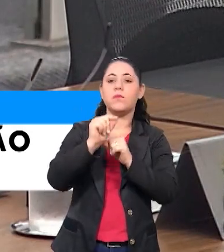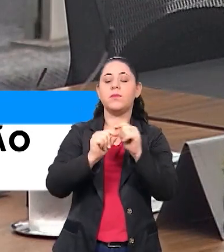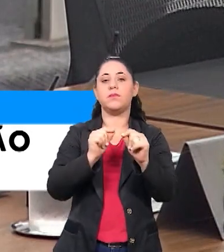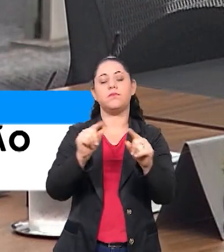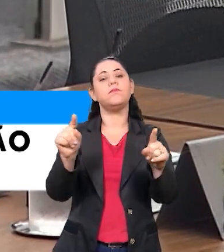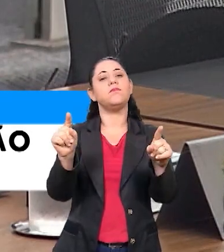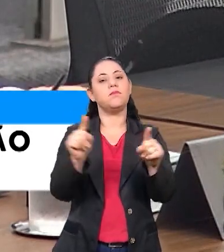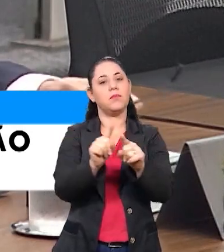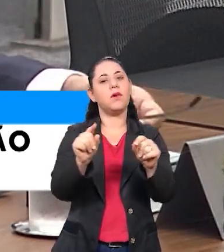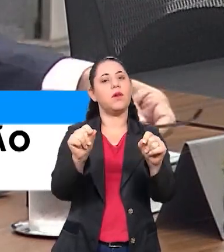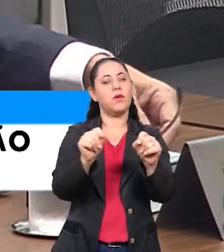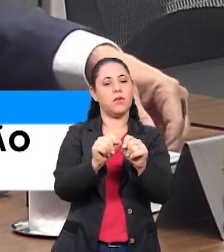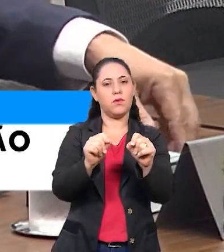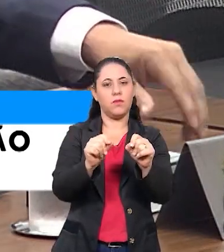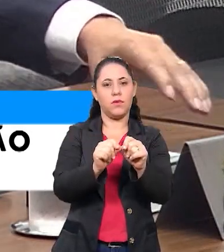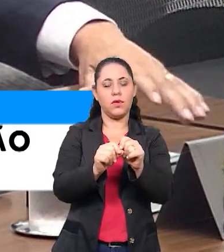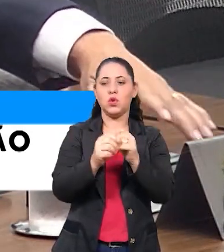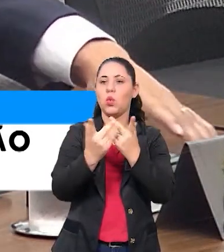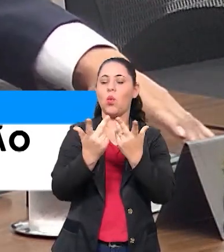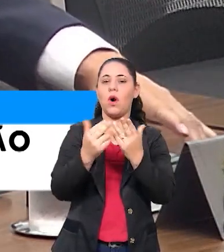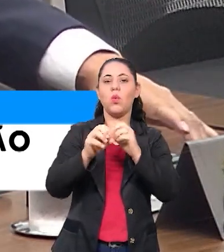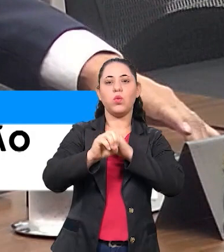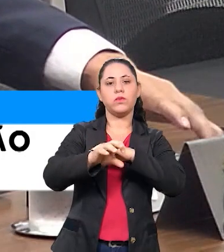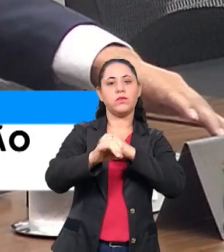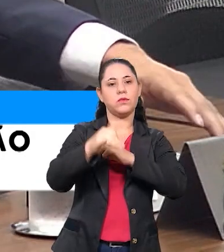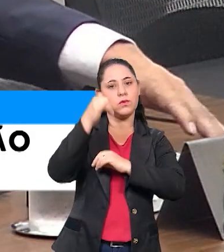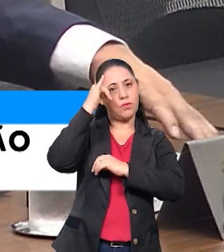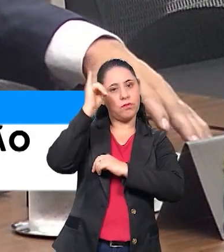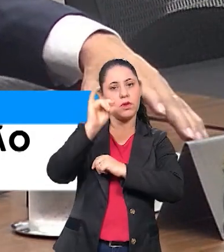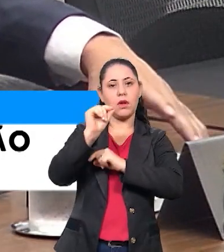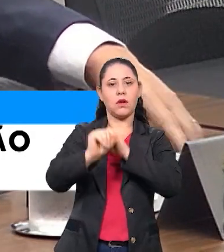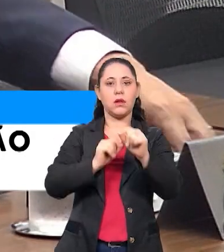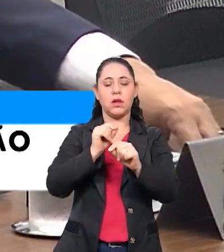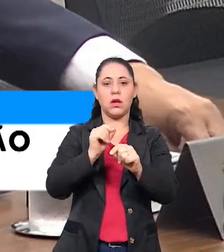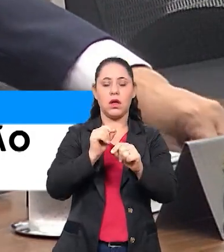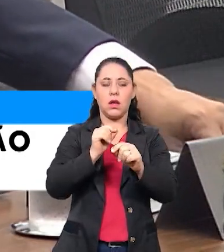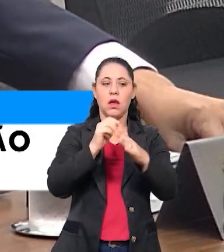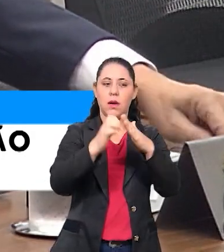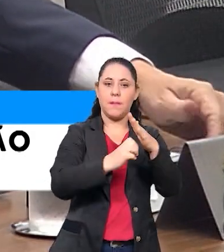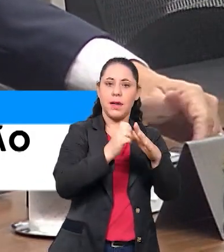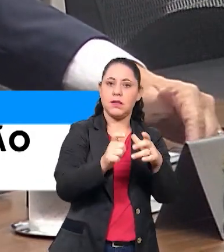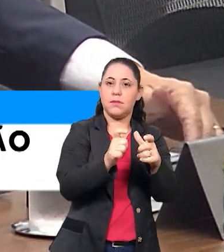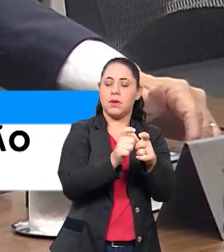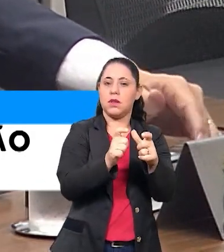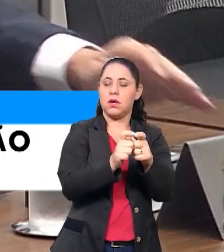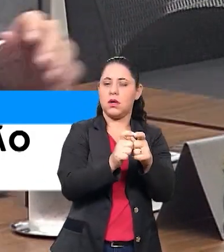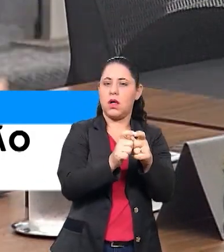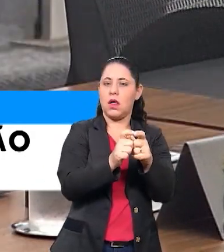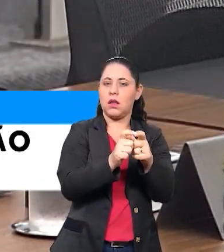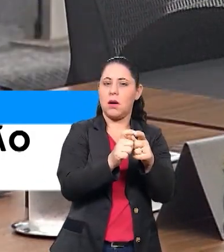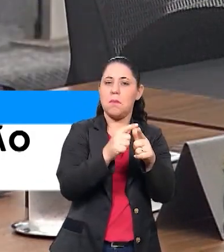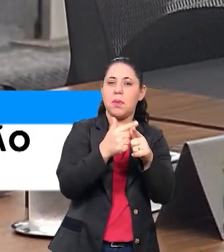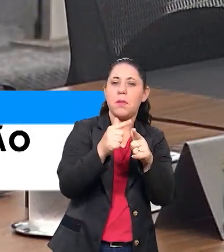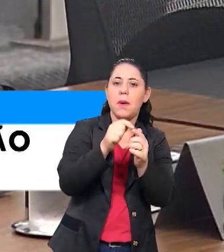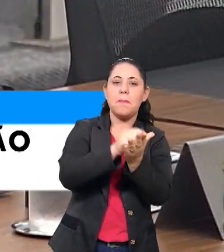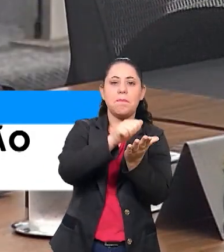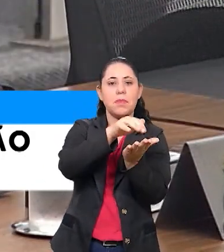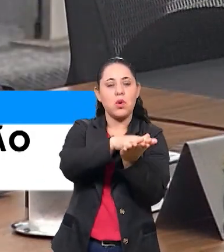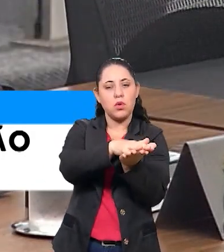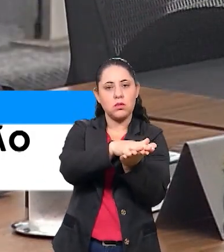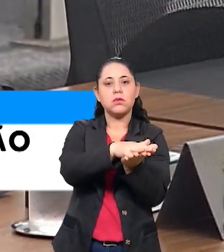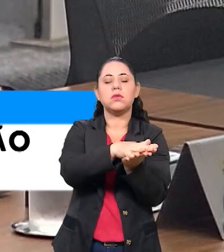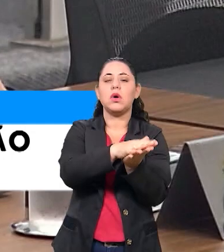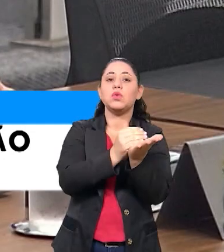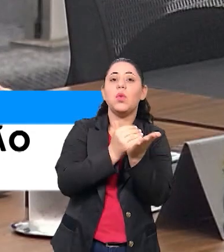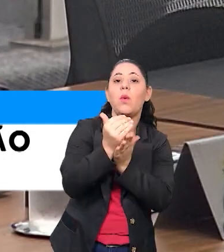inicial ser feito de maneira educativa, para evitar que essas pequenas empresas sofram